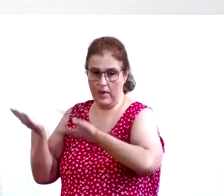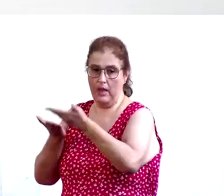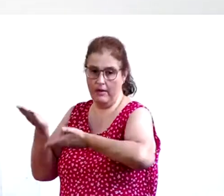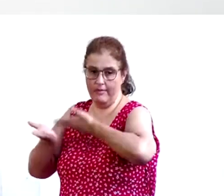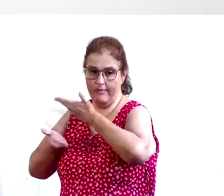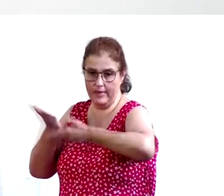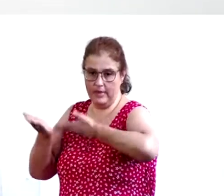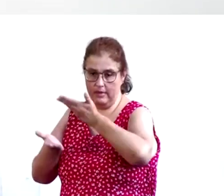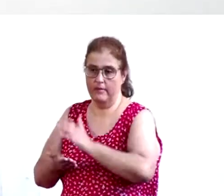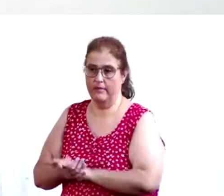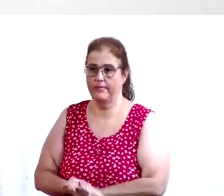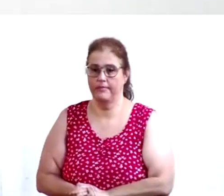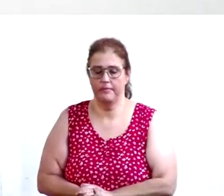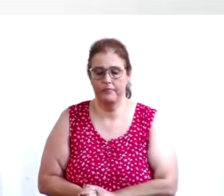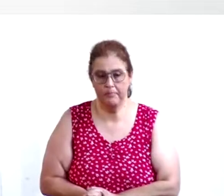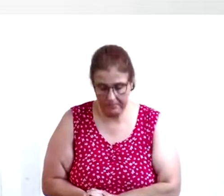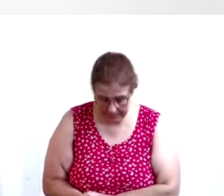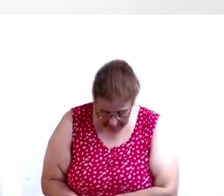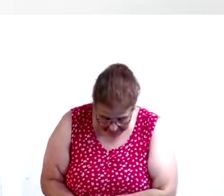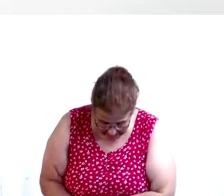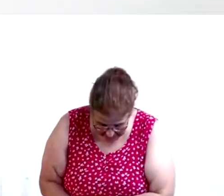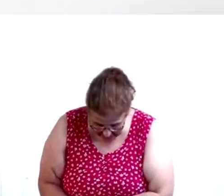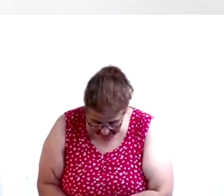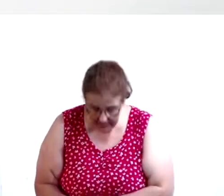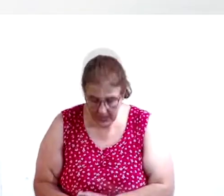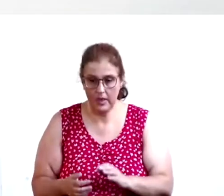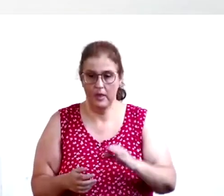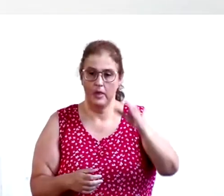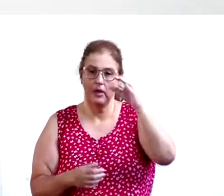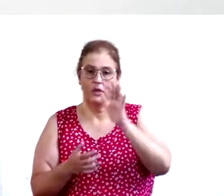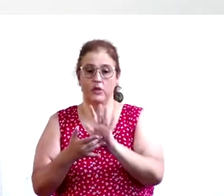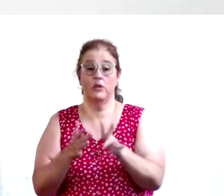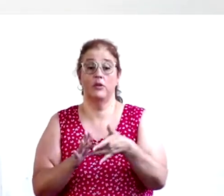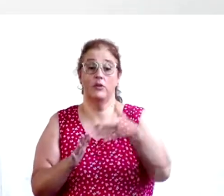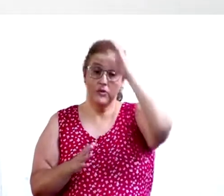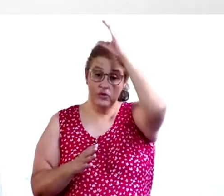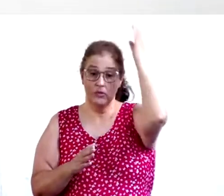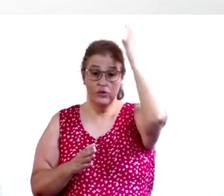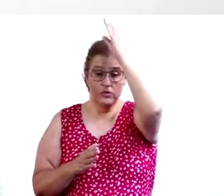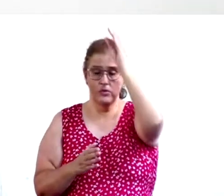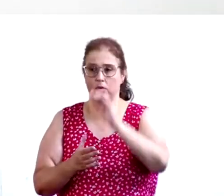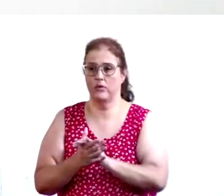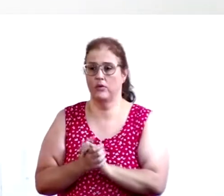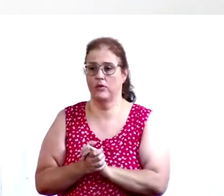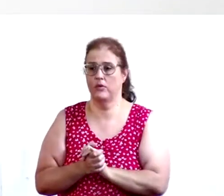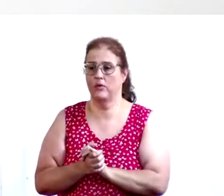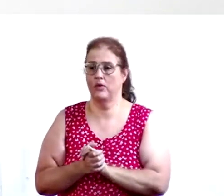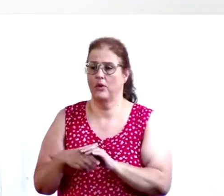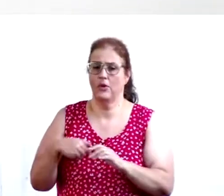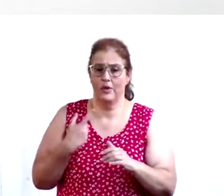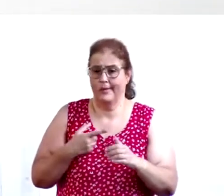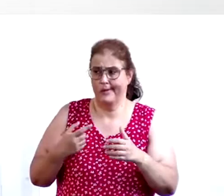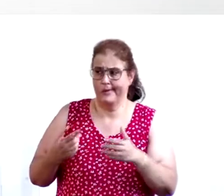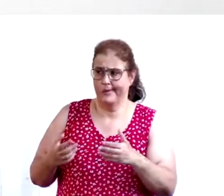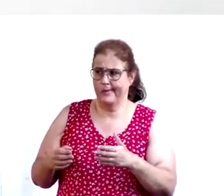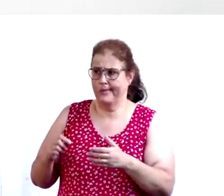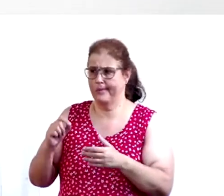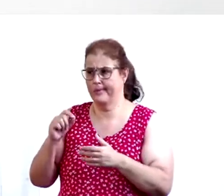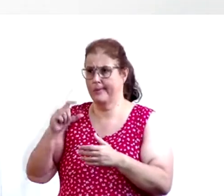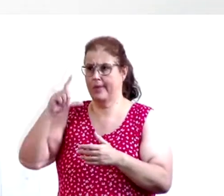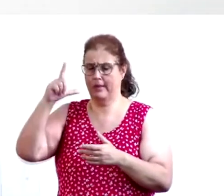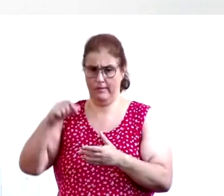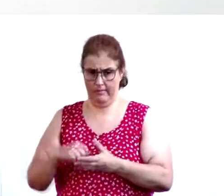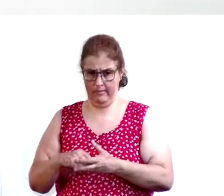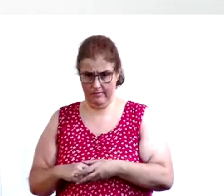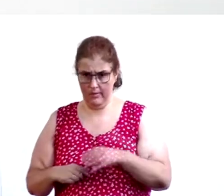real. Meus irmãos, o Senhor Jesus Cristo nos chama para um estágio um pouquinho mais alto. Eu não vou pedir para você